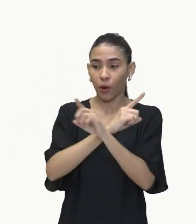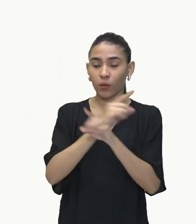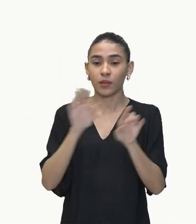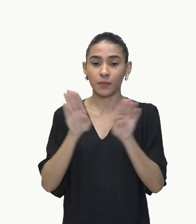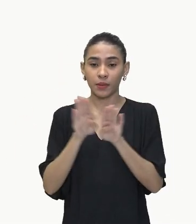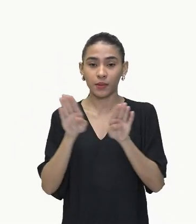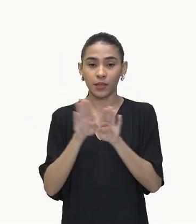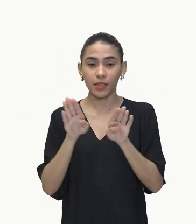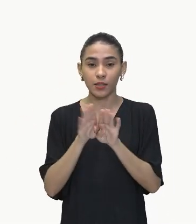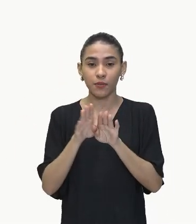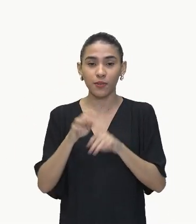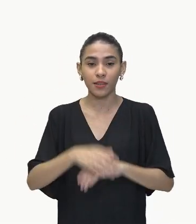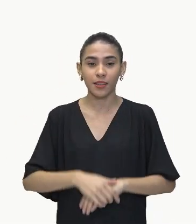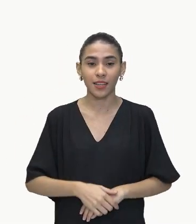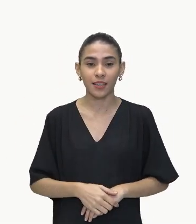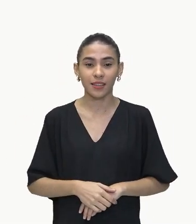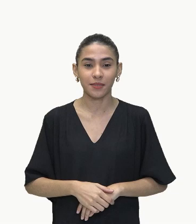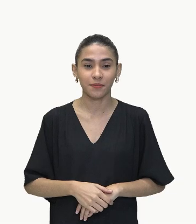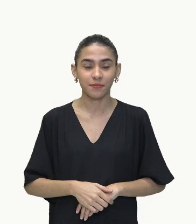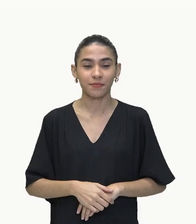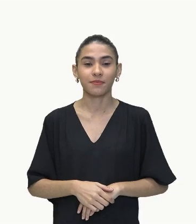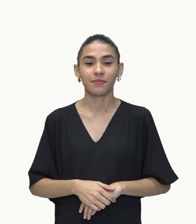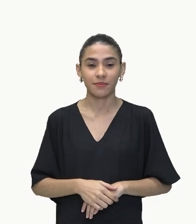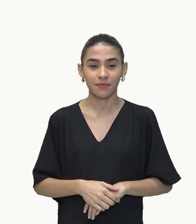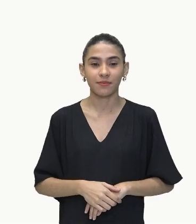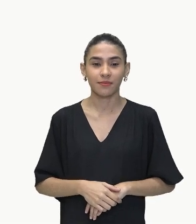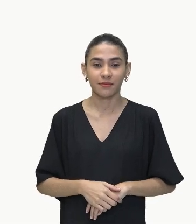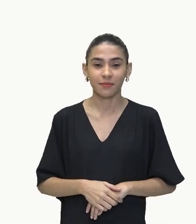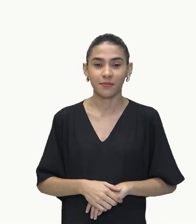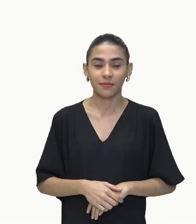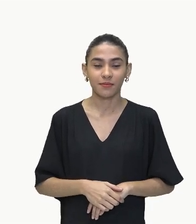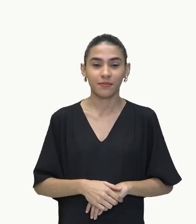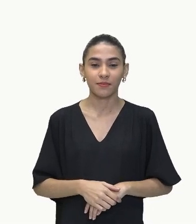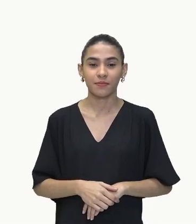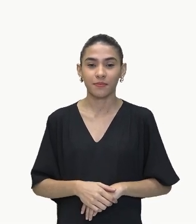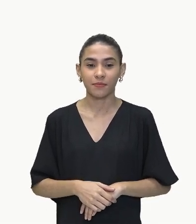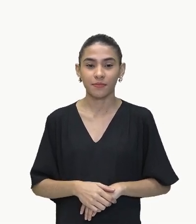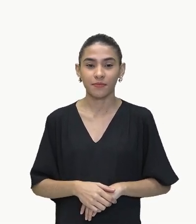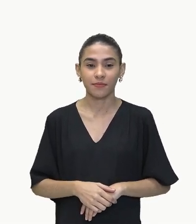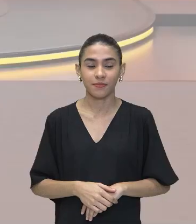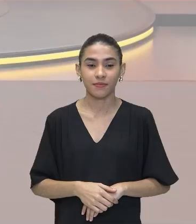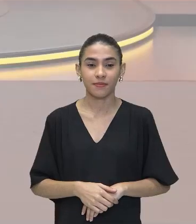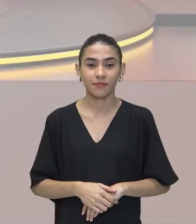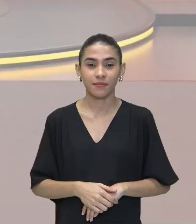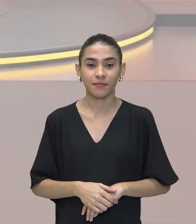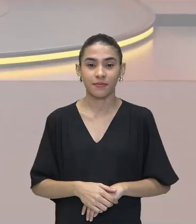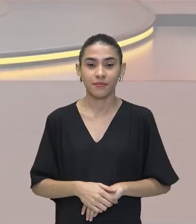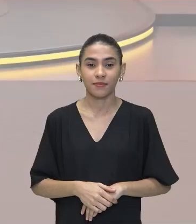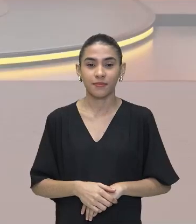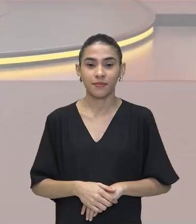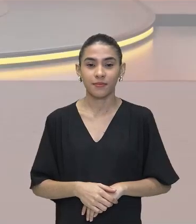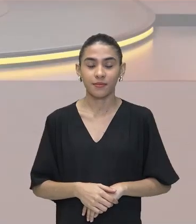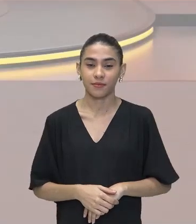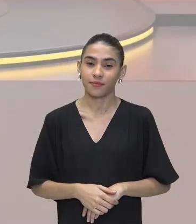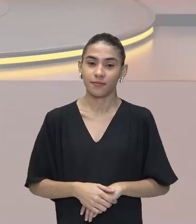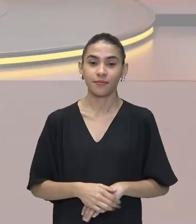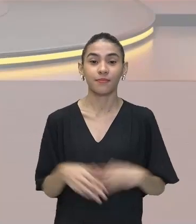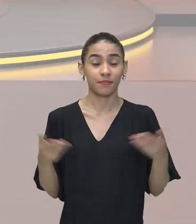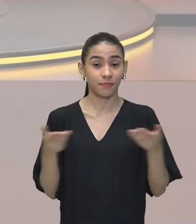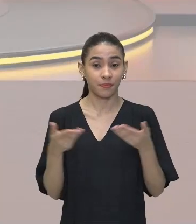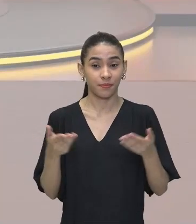da polícia e pronto, já está noutro país, tá bom? Vamos adiante então, gente, e